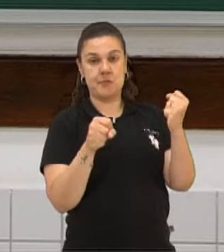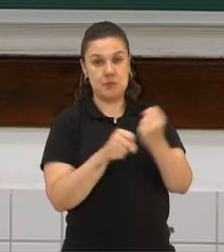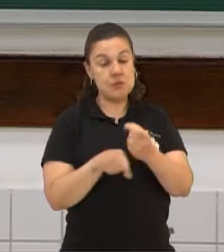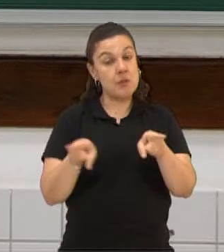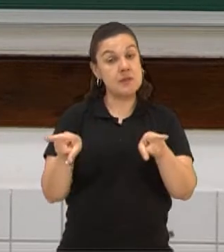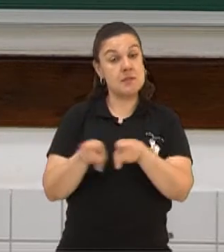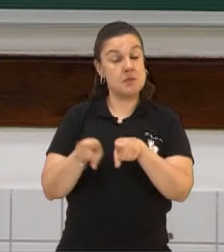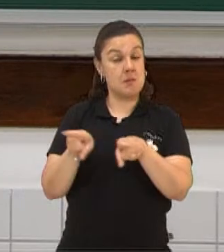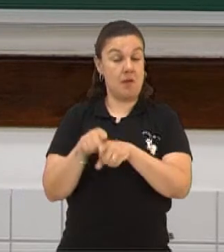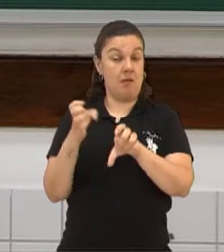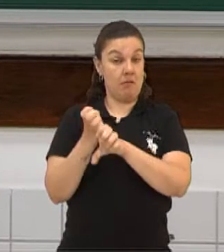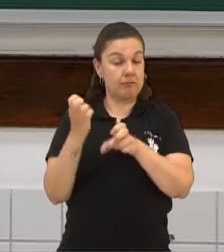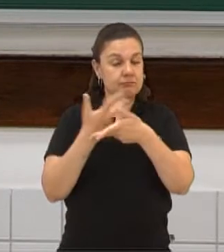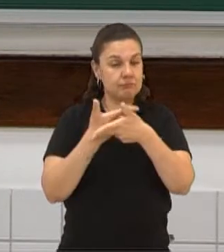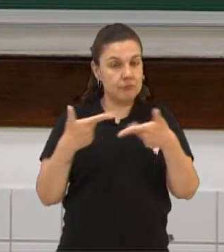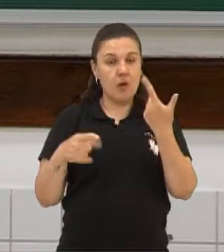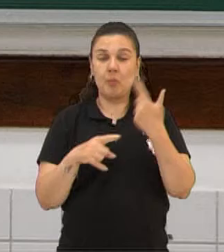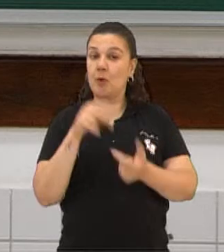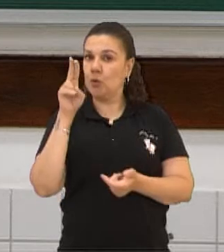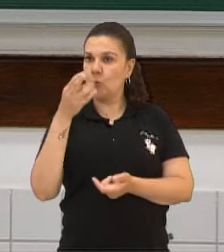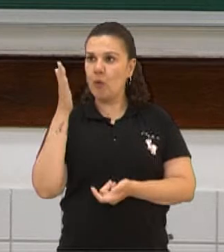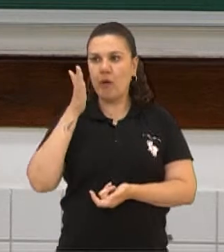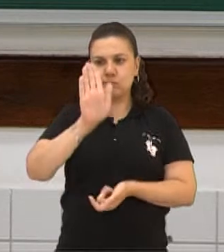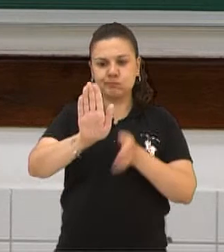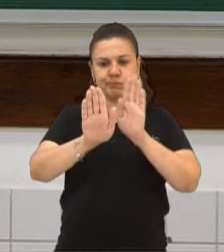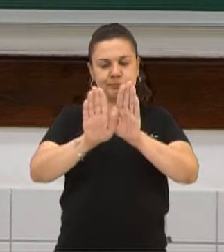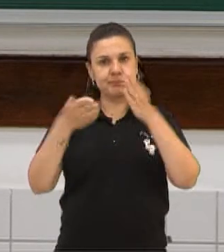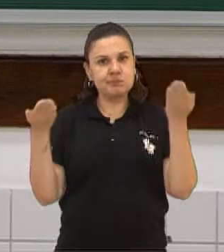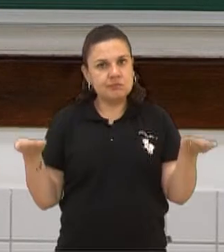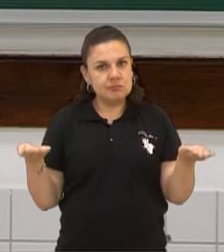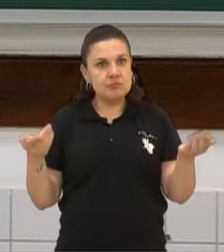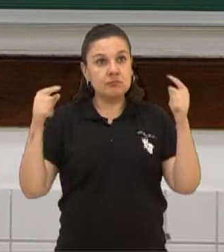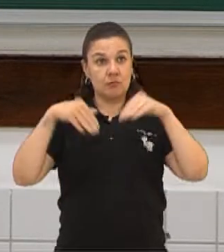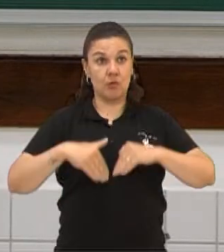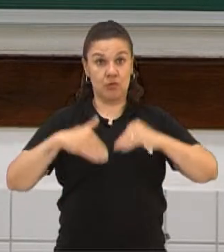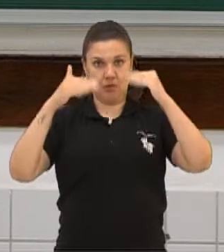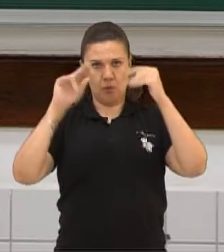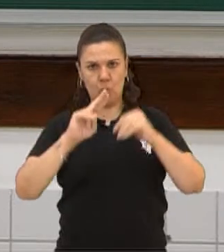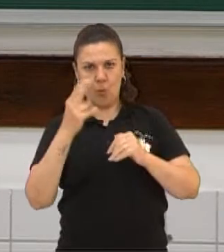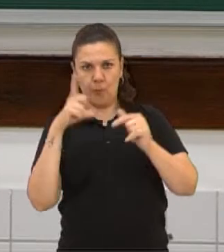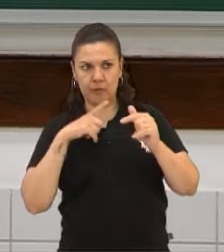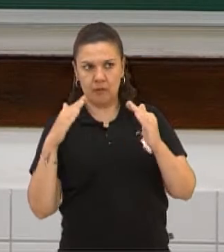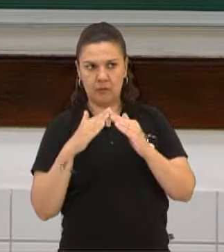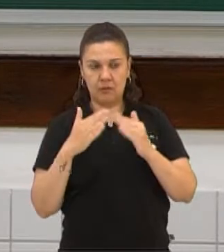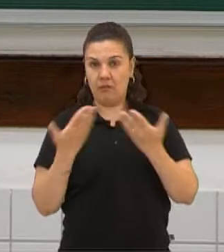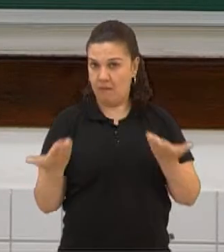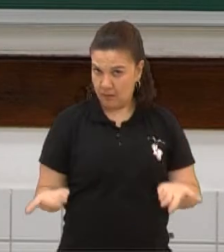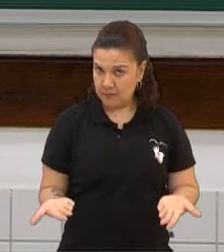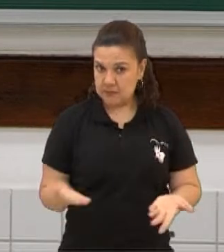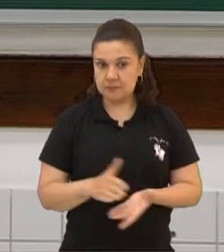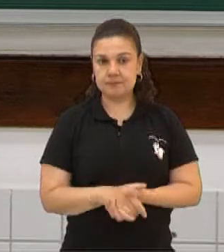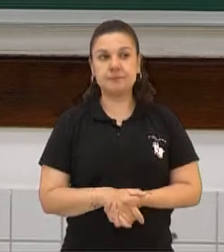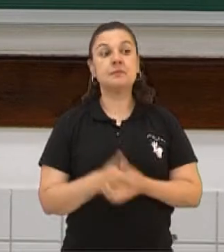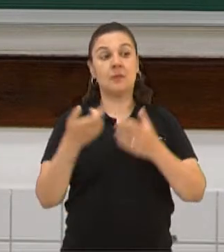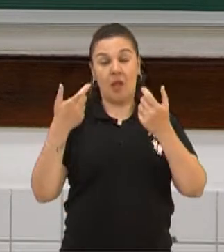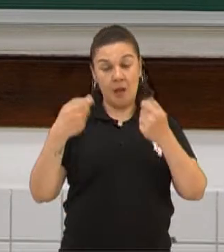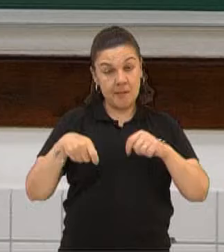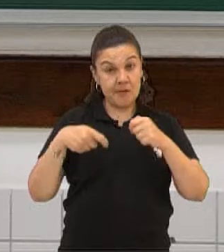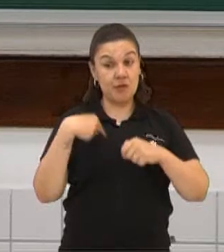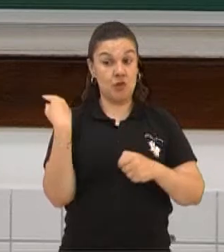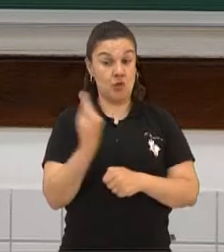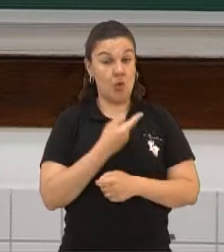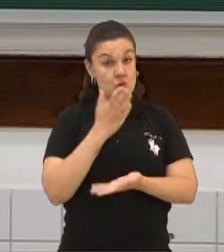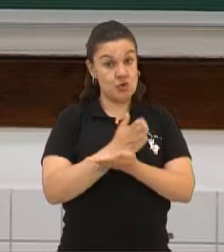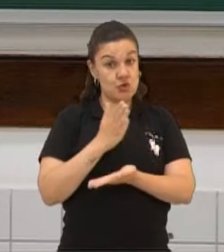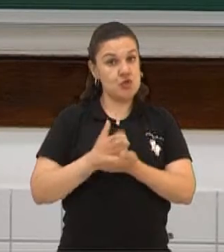das construções, porque quem nunca colocou azulejo até o teto ou tem uma casa que tem isso? Então, é algo que está no nosso dia a dia